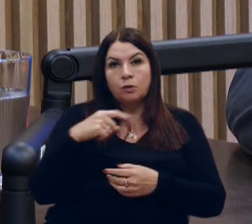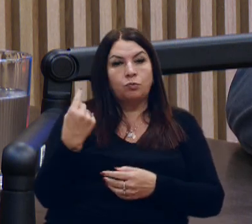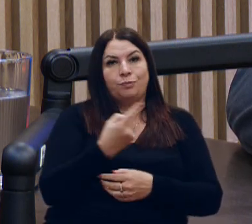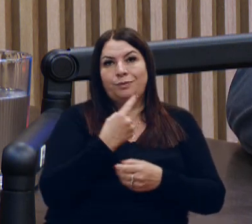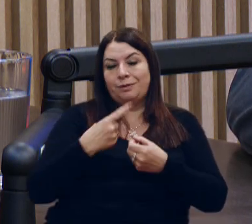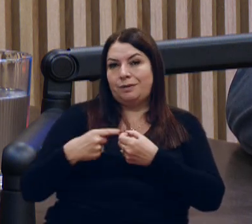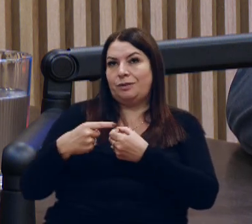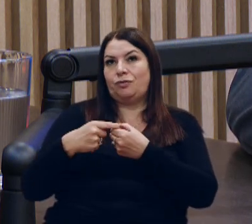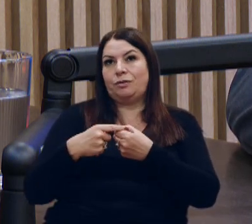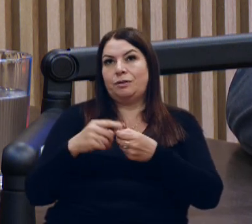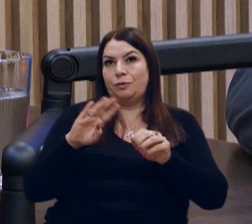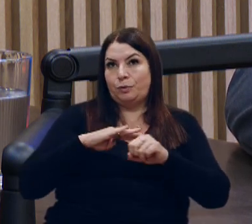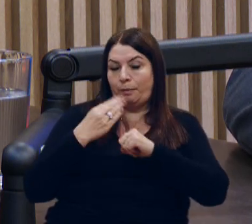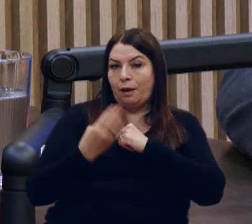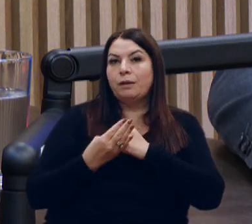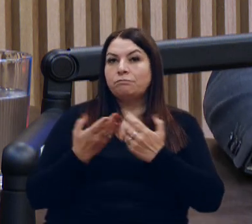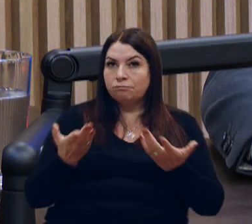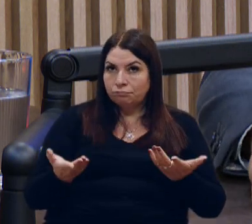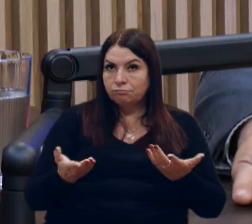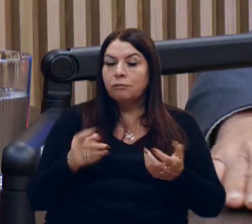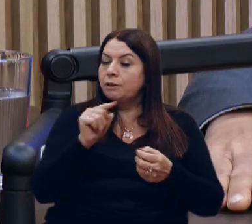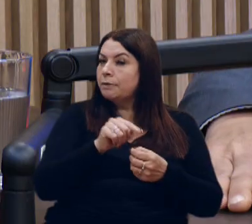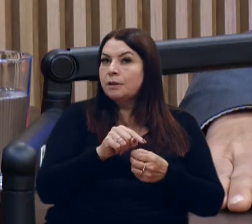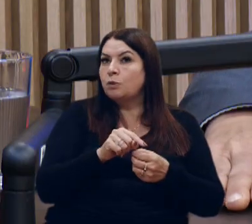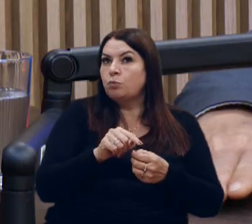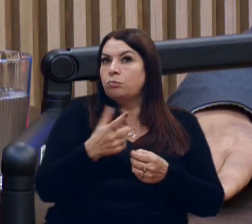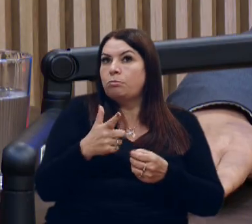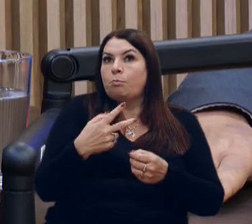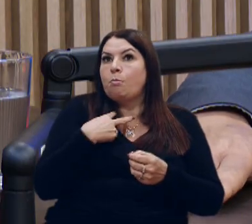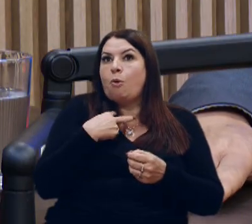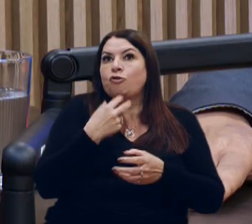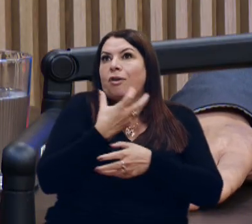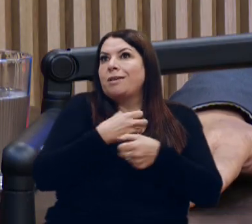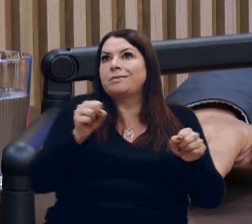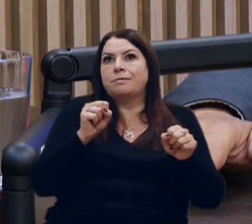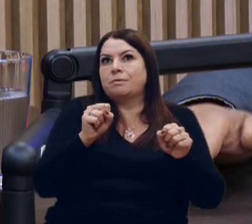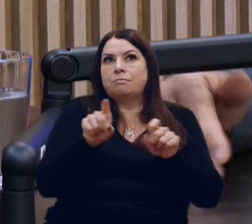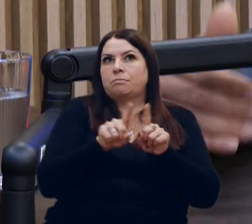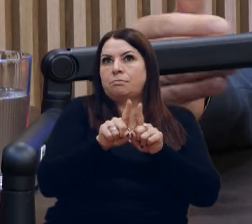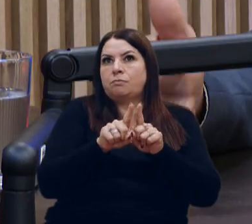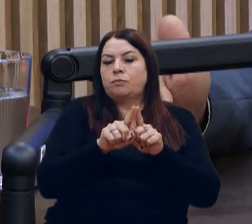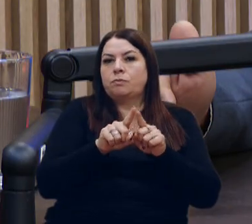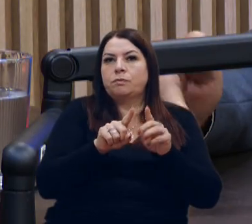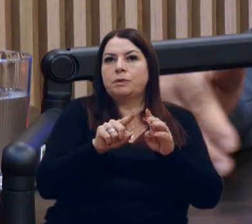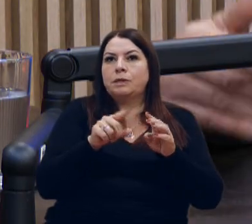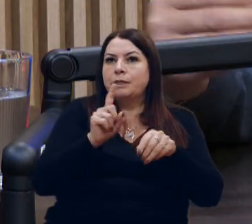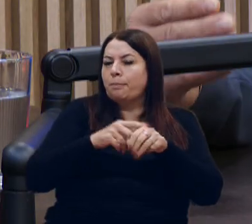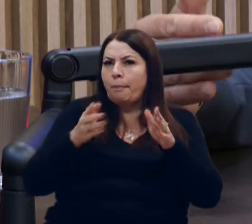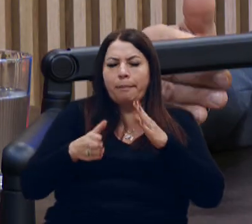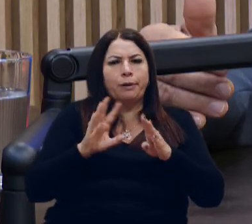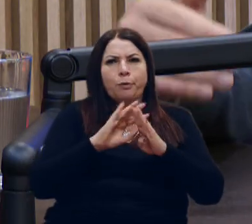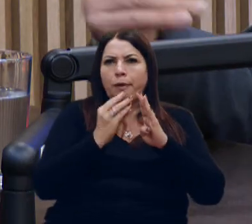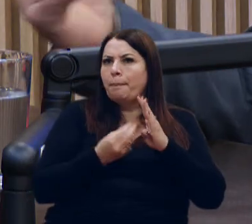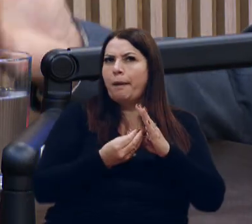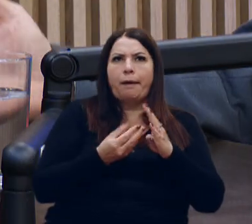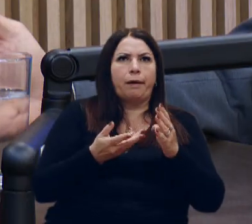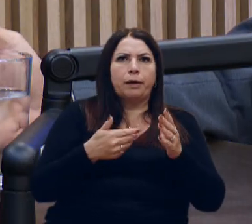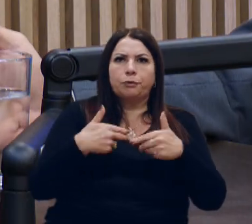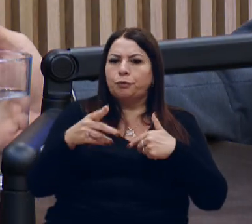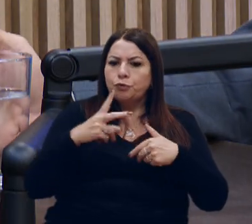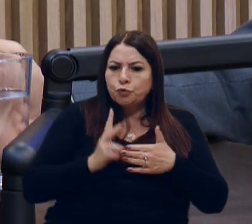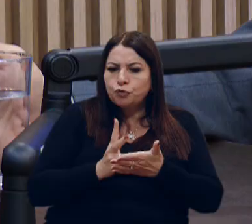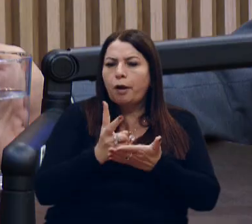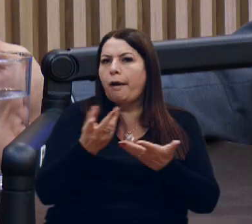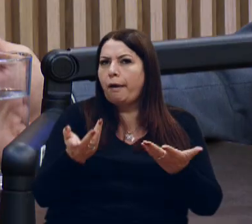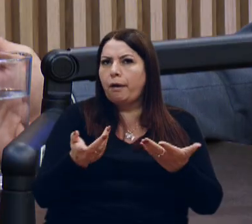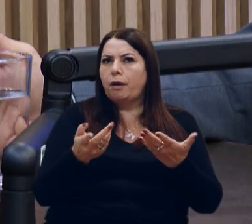cidade e os nossos bairros. Então é inadmissível que o SAMAI seja, nesse momento, ou enfim, enquanto ele